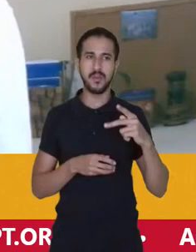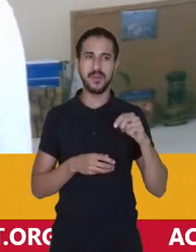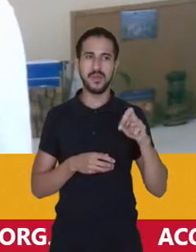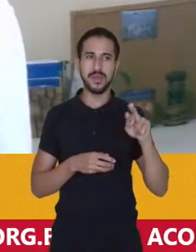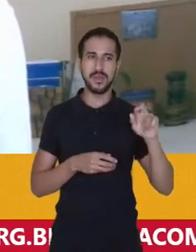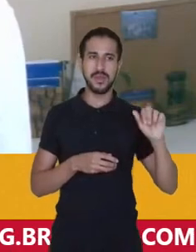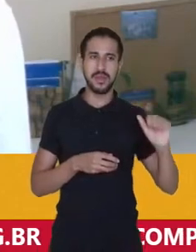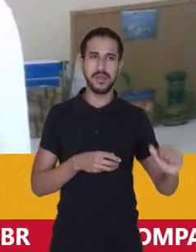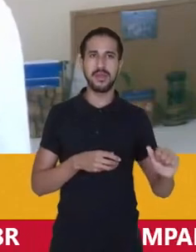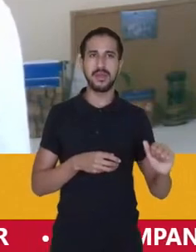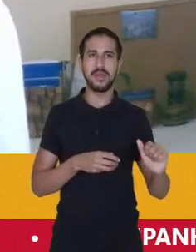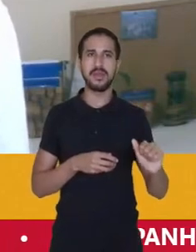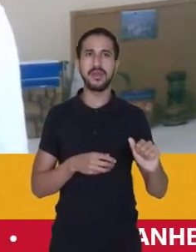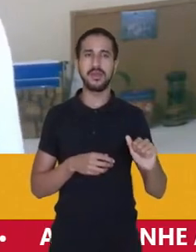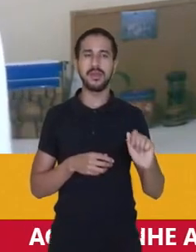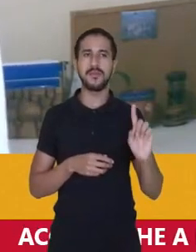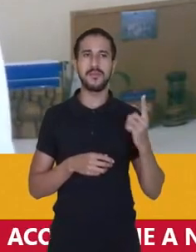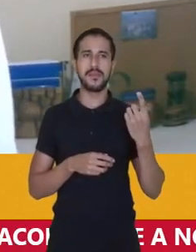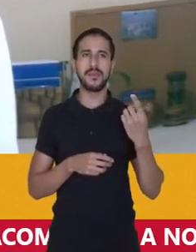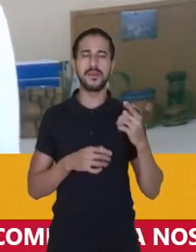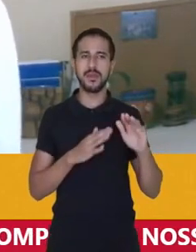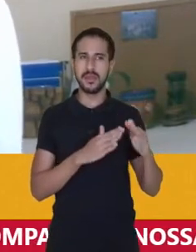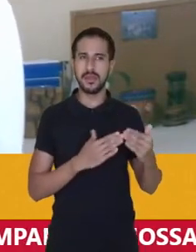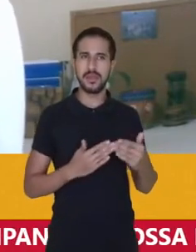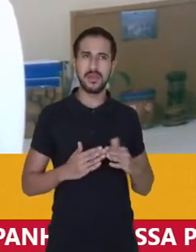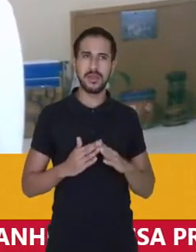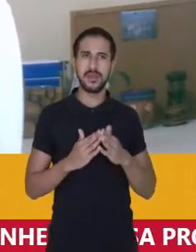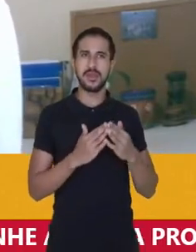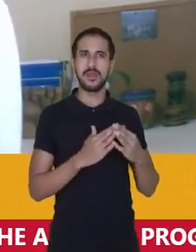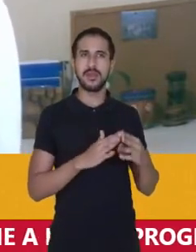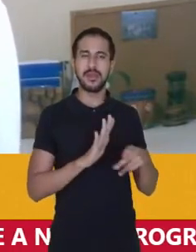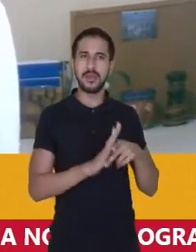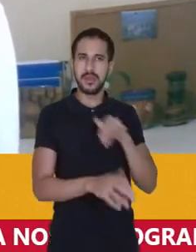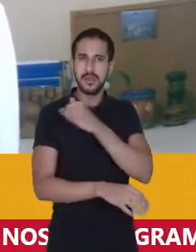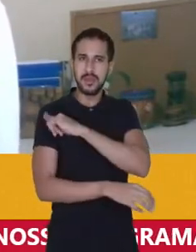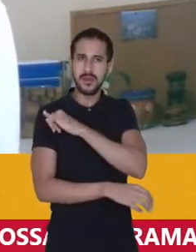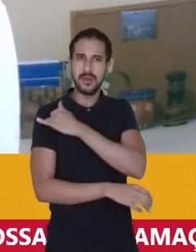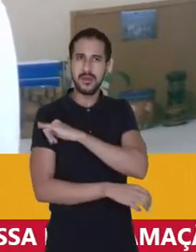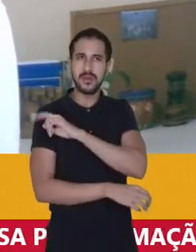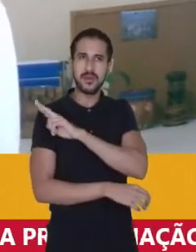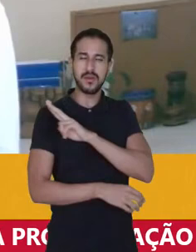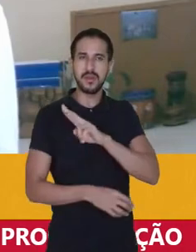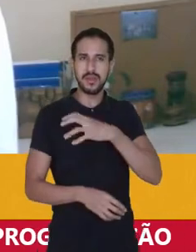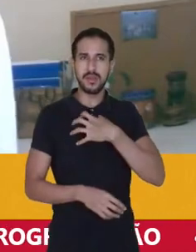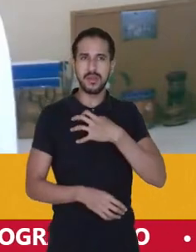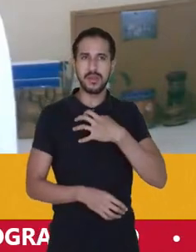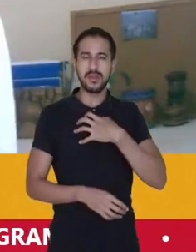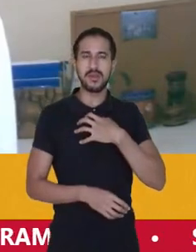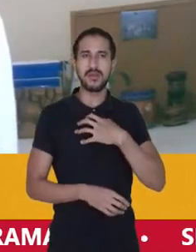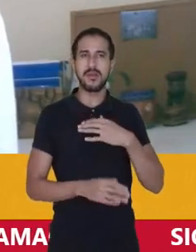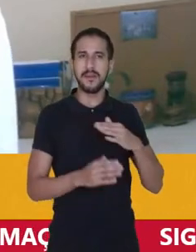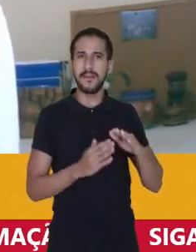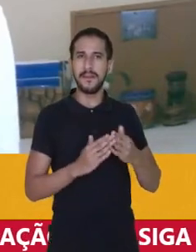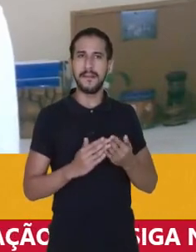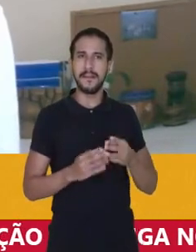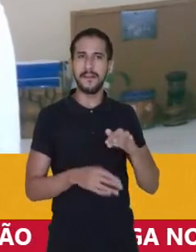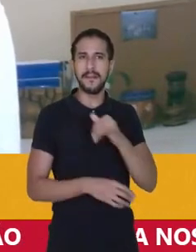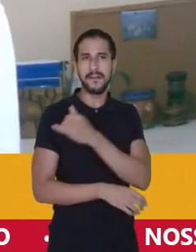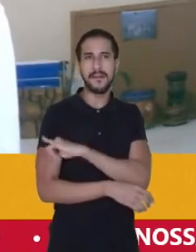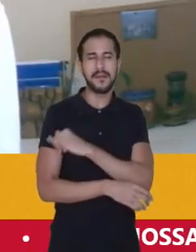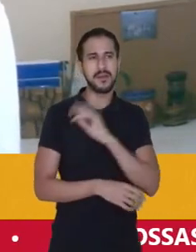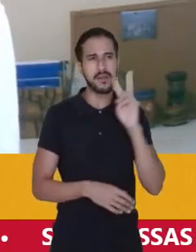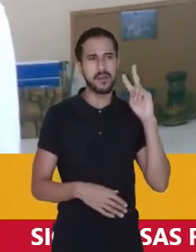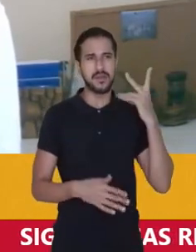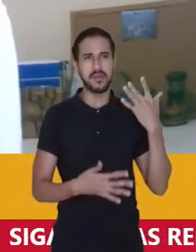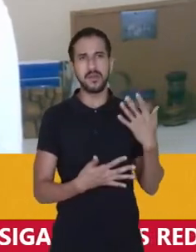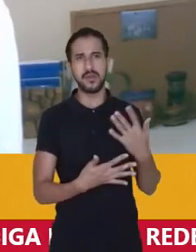da Providência, considerada as primeiras favelas do Rio de Janeiro, a primeira a ser chamada dessa forma como favela, no Rio de Janeiro, histórica, numa